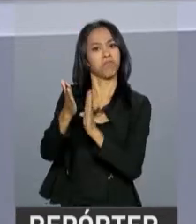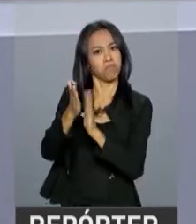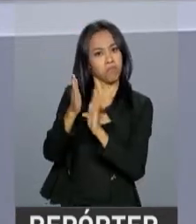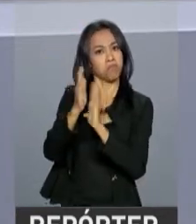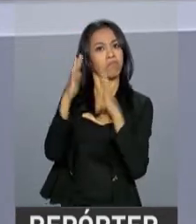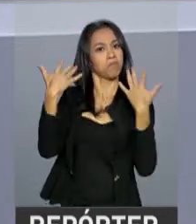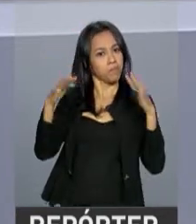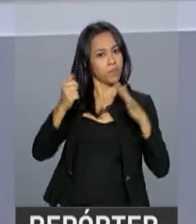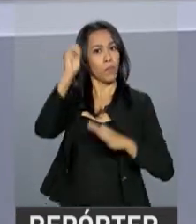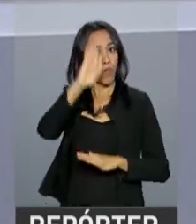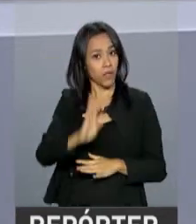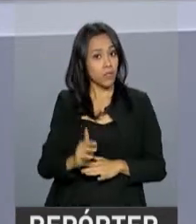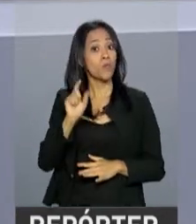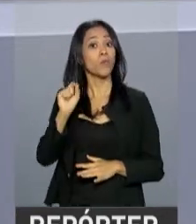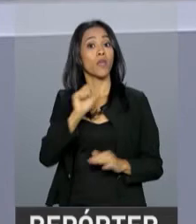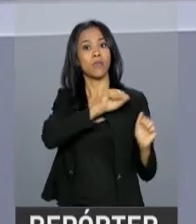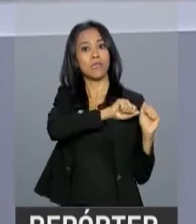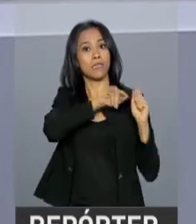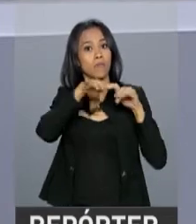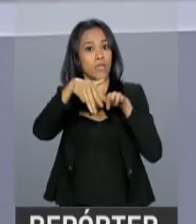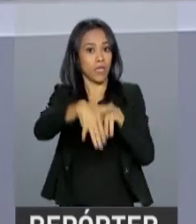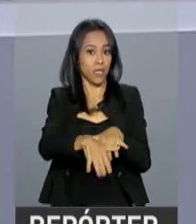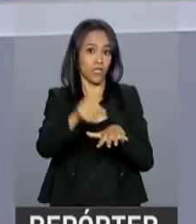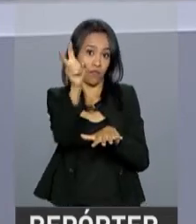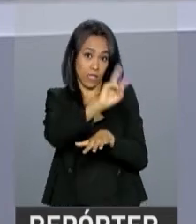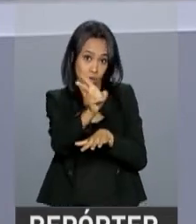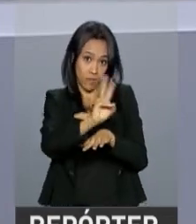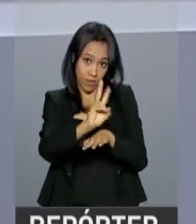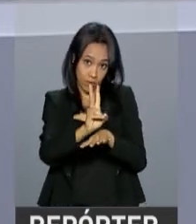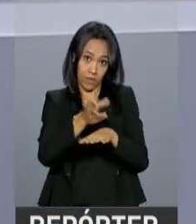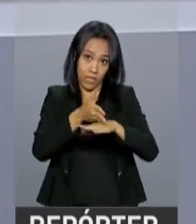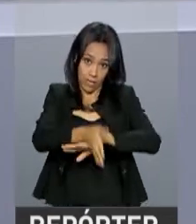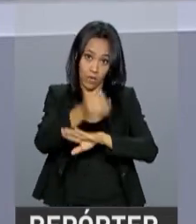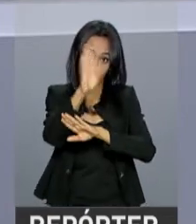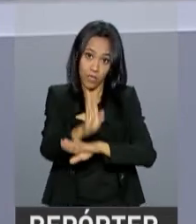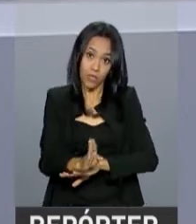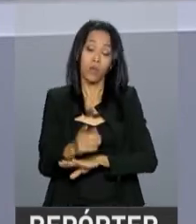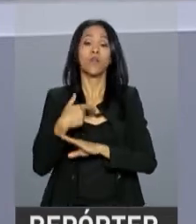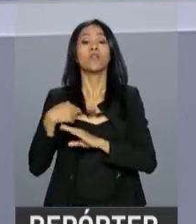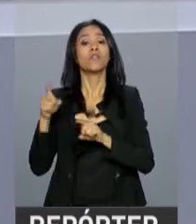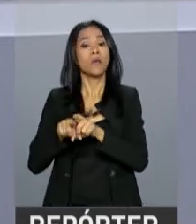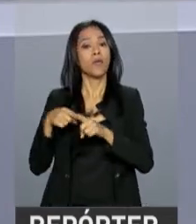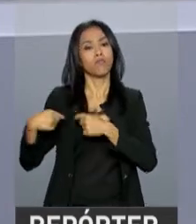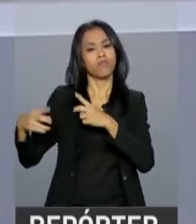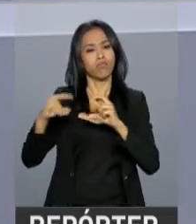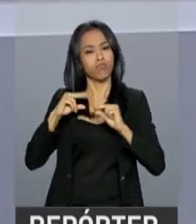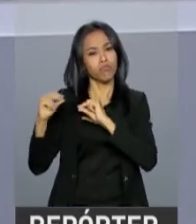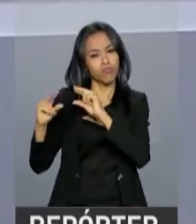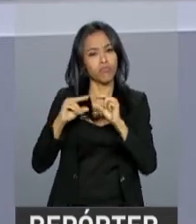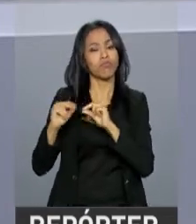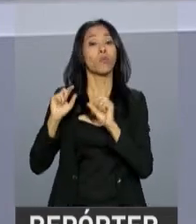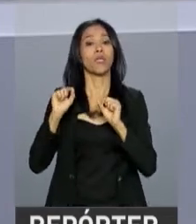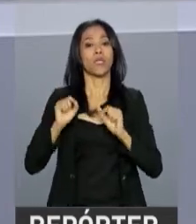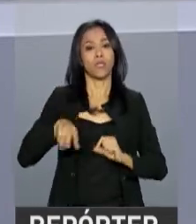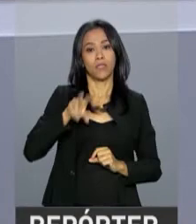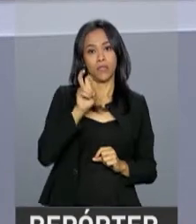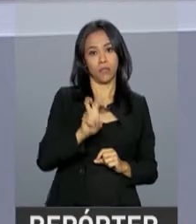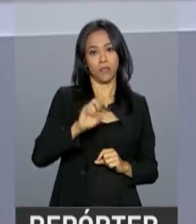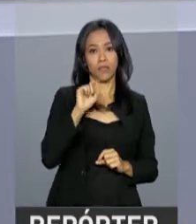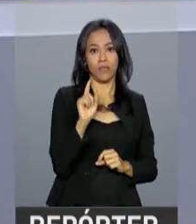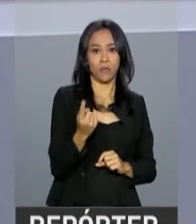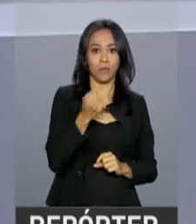brasil em relação aos imigrantes venezuelanos eles também discutiram a situação das 51 crianças brasileiras